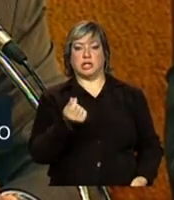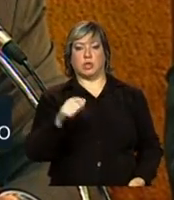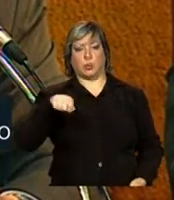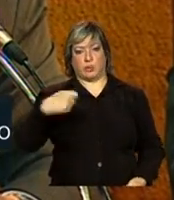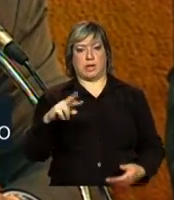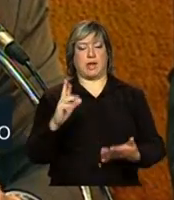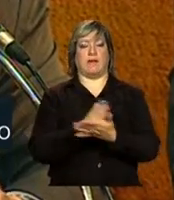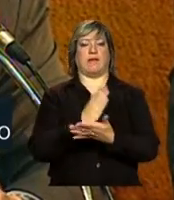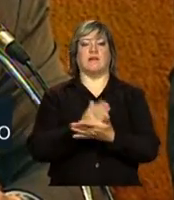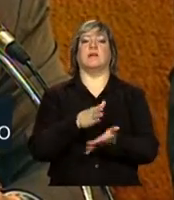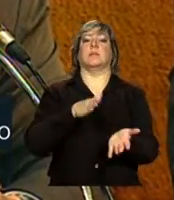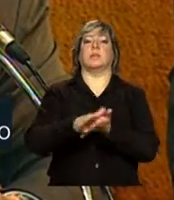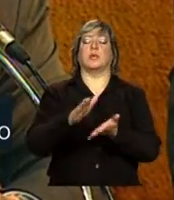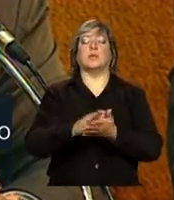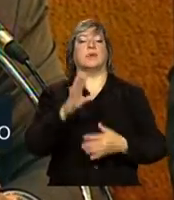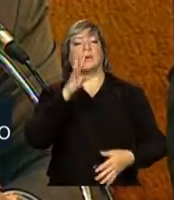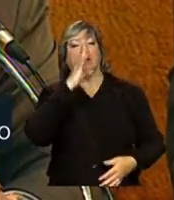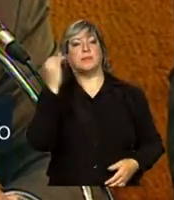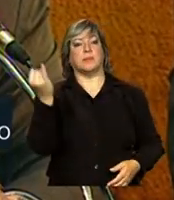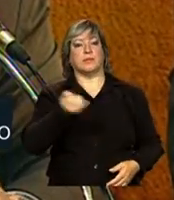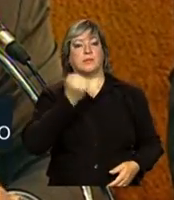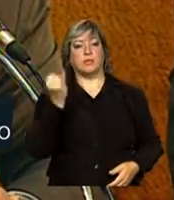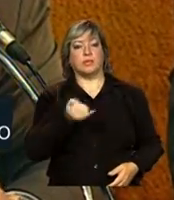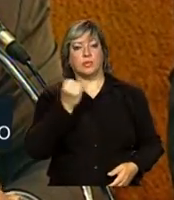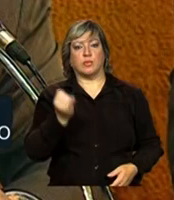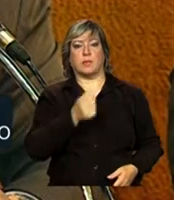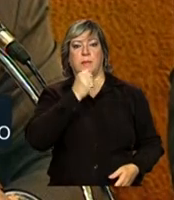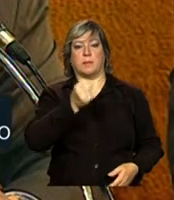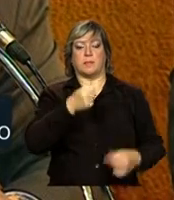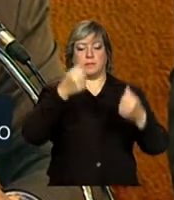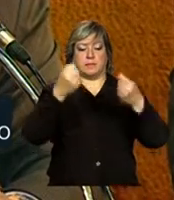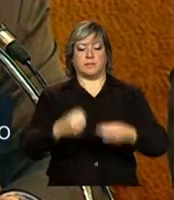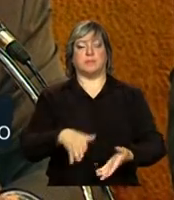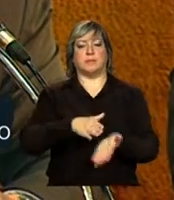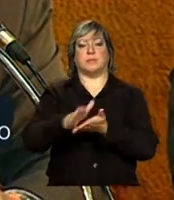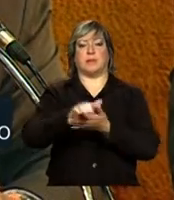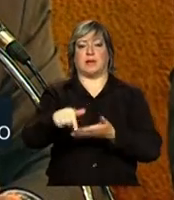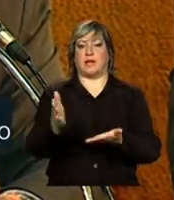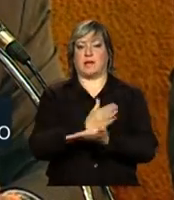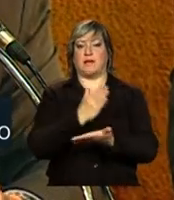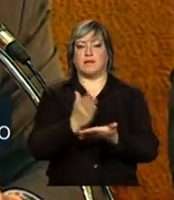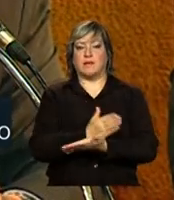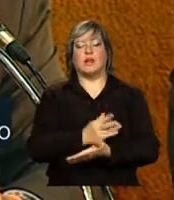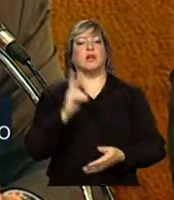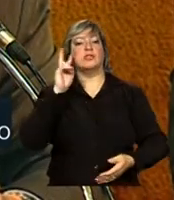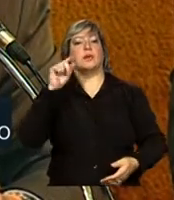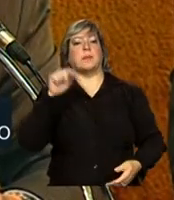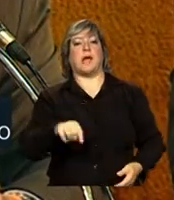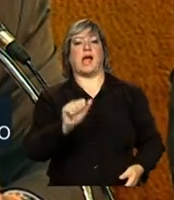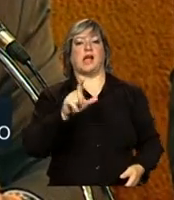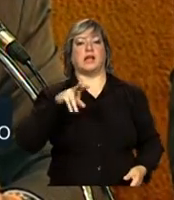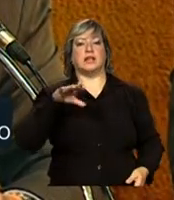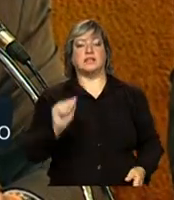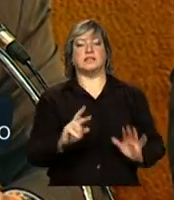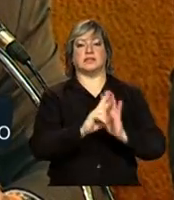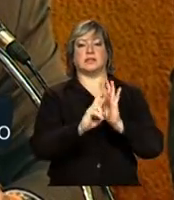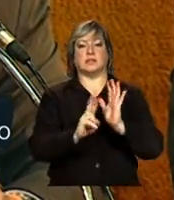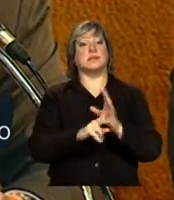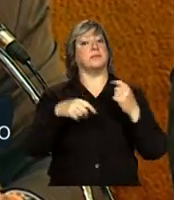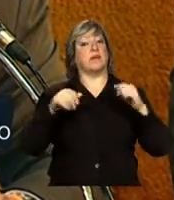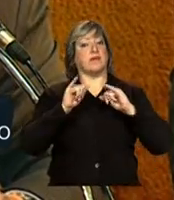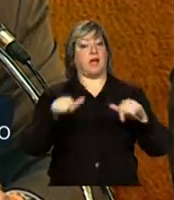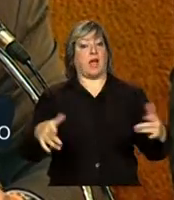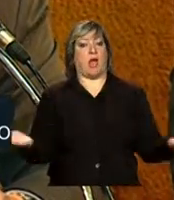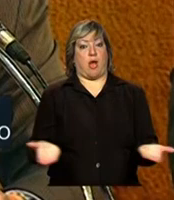publicou uma interessante reportagem a respeito de um dos aspectos da atuação das agências reguladoras que deve ser destacado